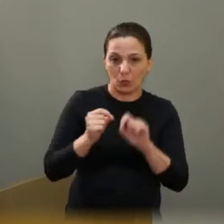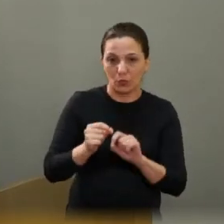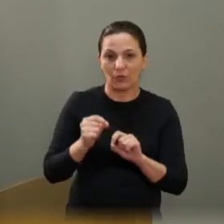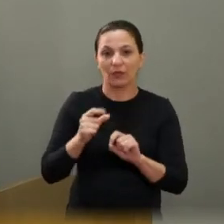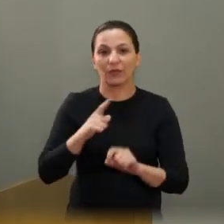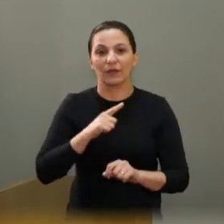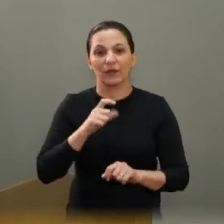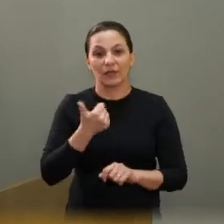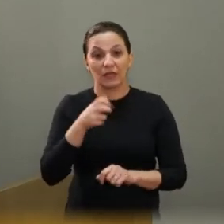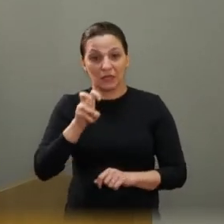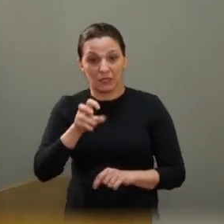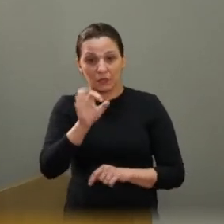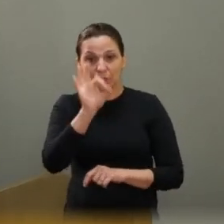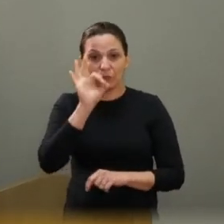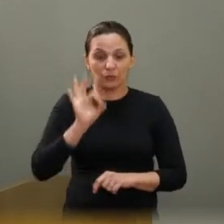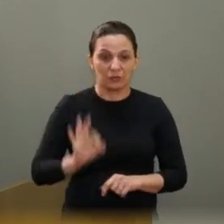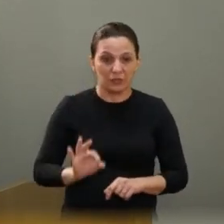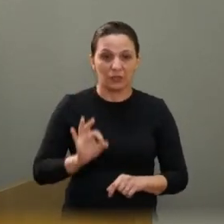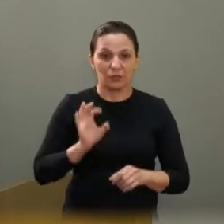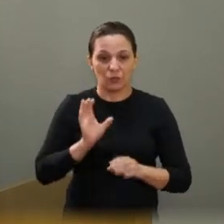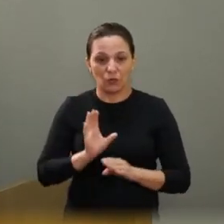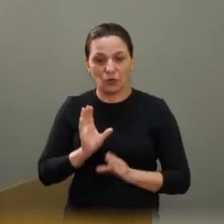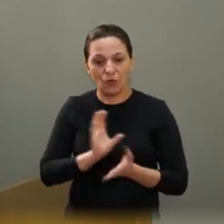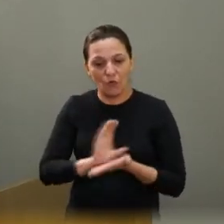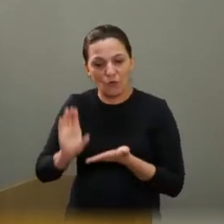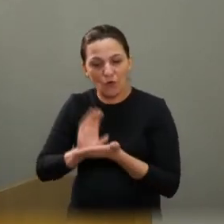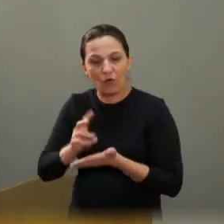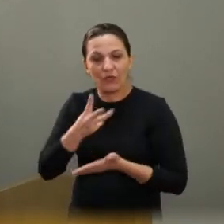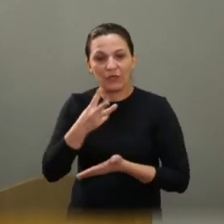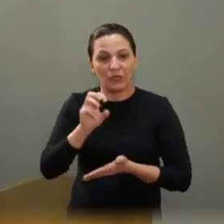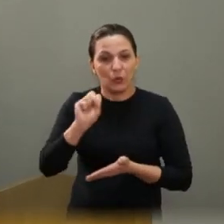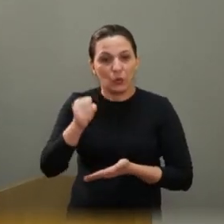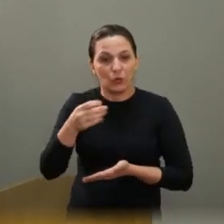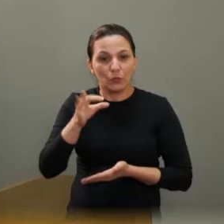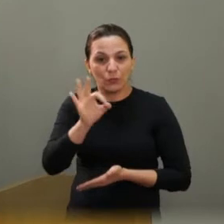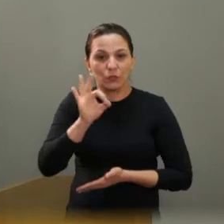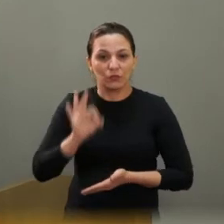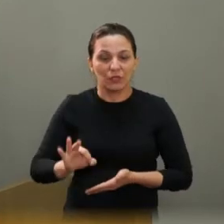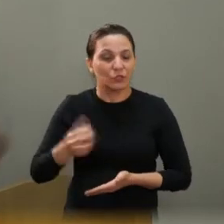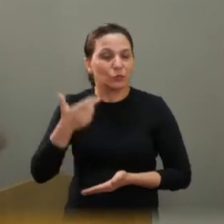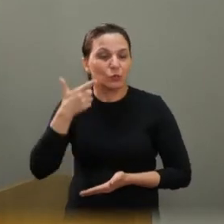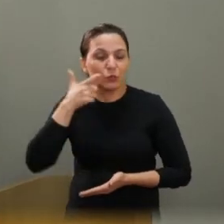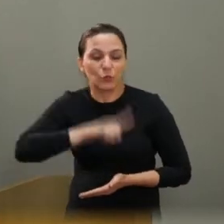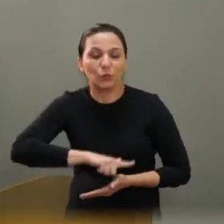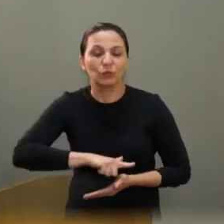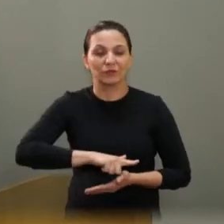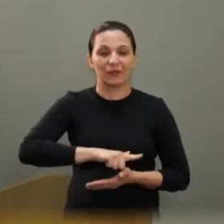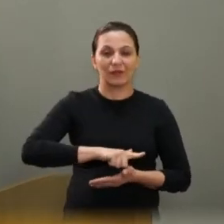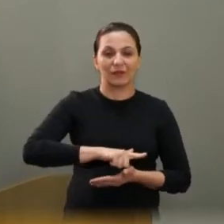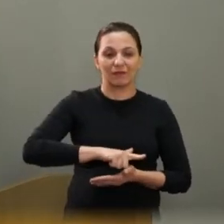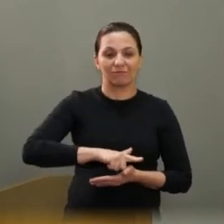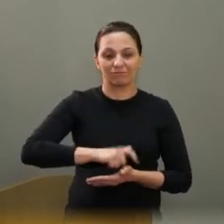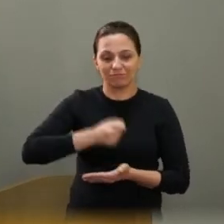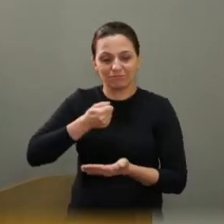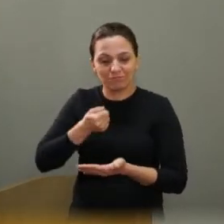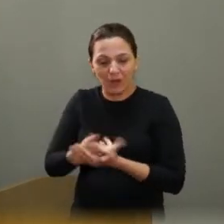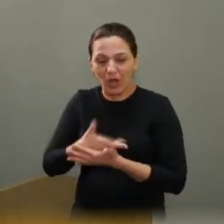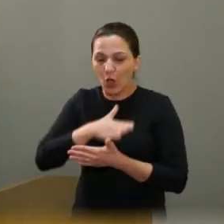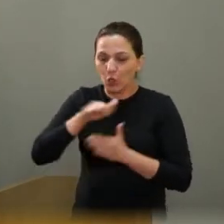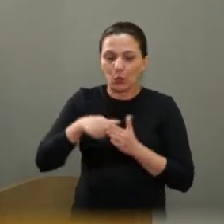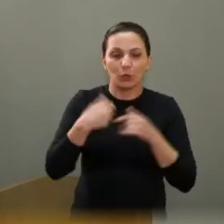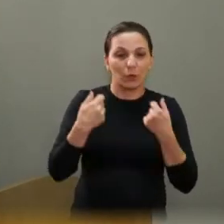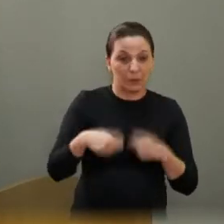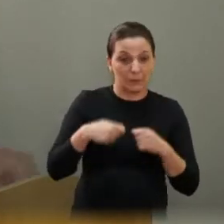obrigado a vestir quinze por cento de saúde hoje está investindo 38 por cento e às vezes não tá conseguindo da conta então vem a calhar no momento